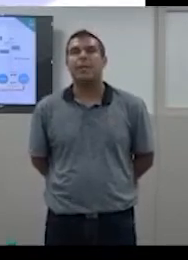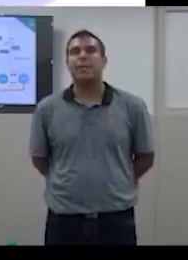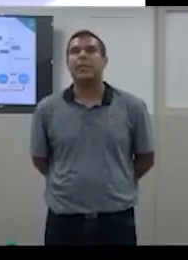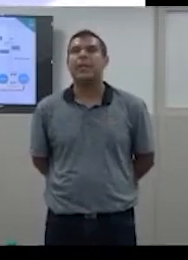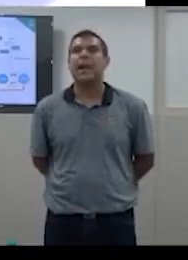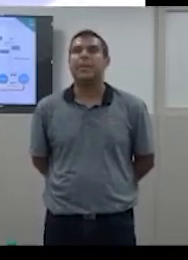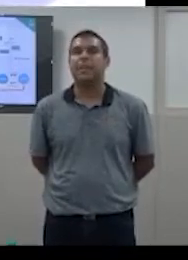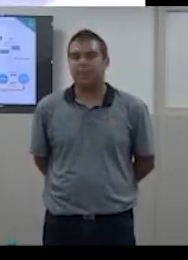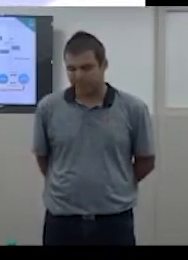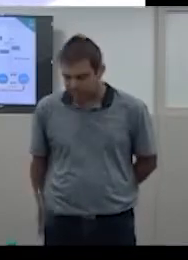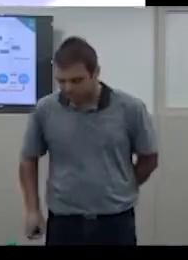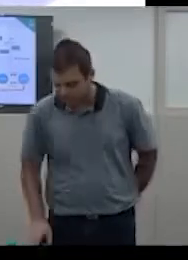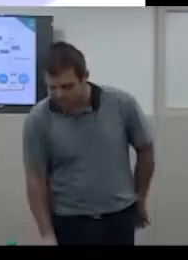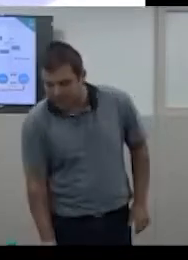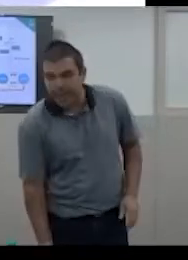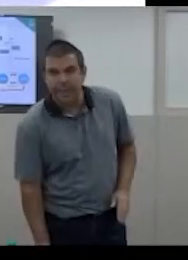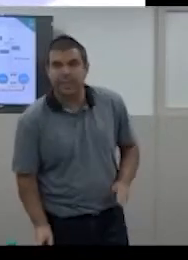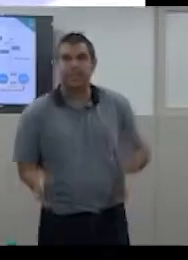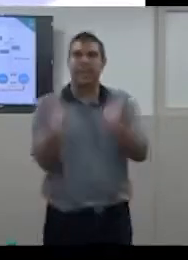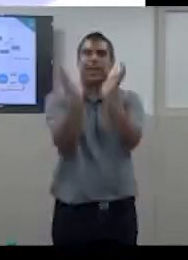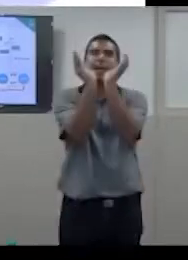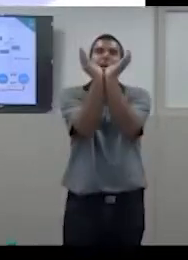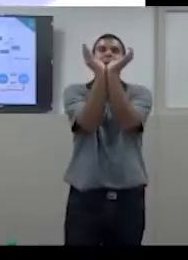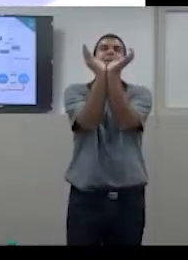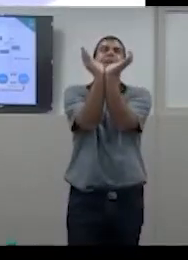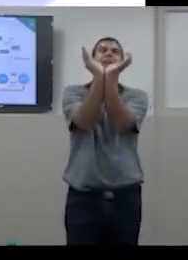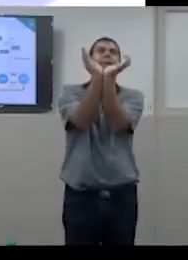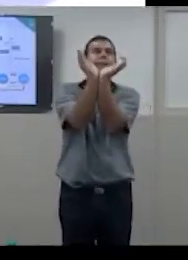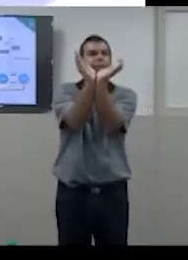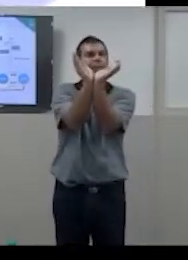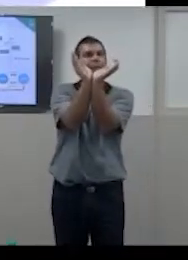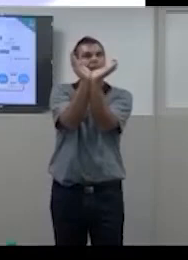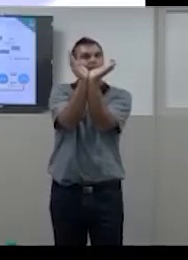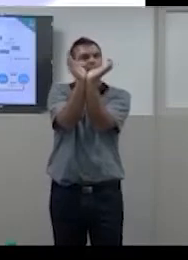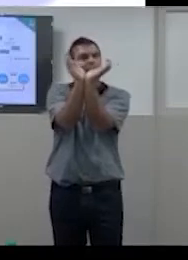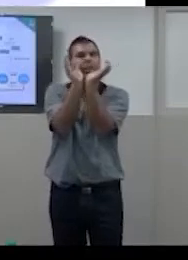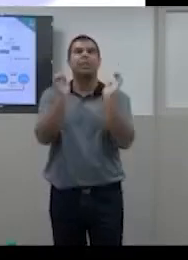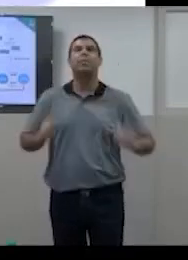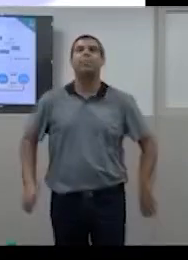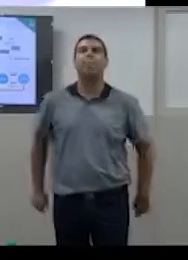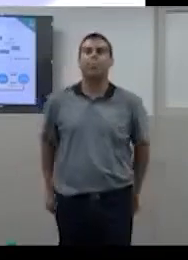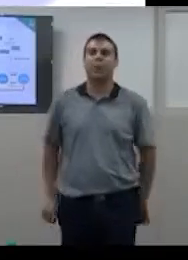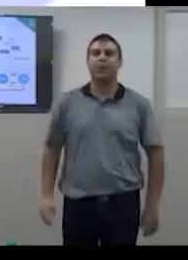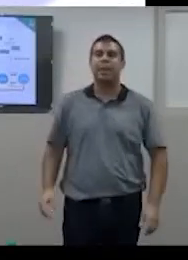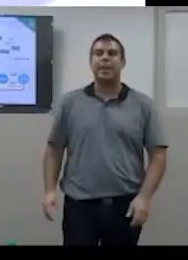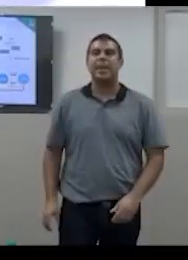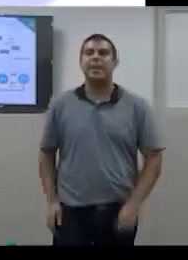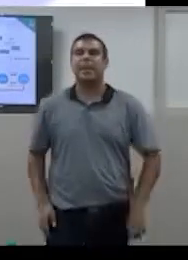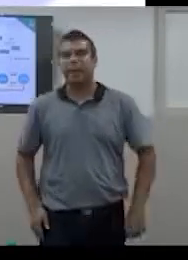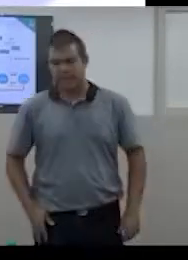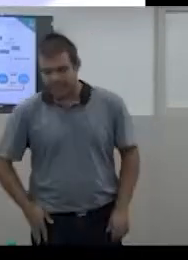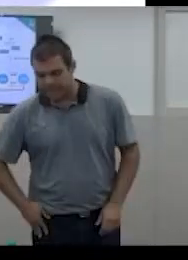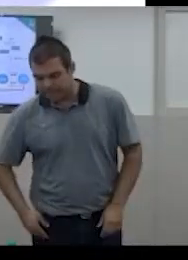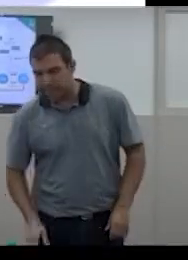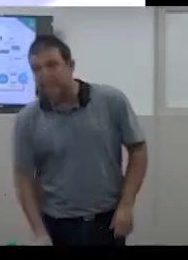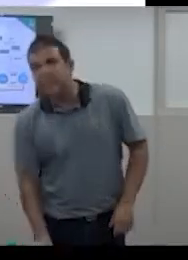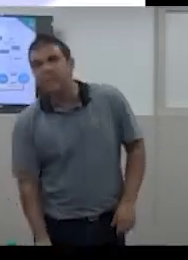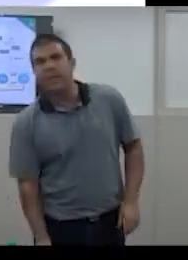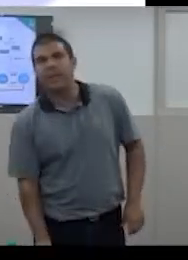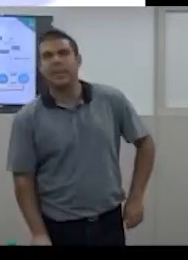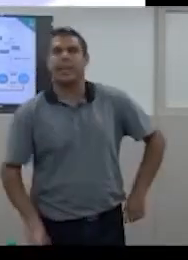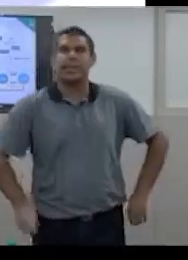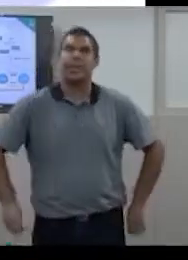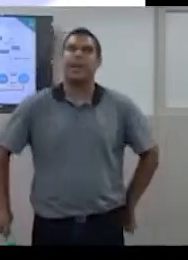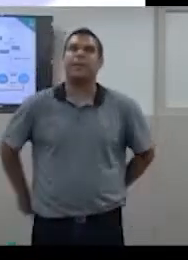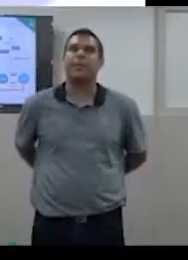T, onde ele se abre basicamente dessa maneira, e aonde ali você vai ter novamente estado puros. Ó. Então ali, na